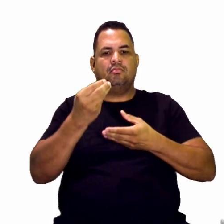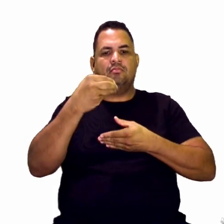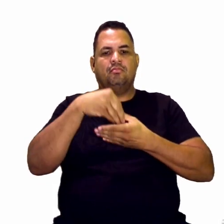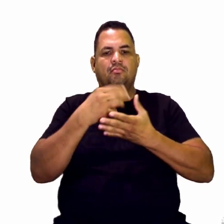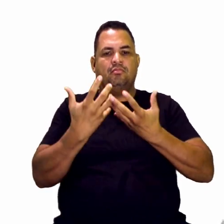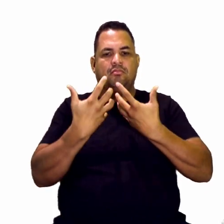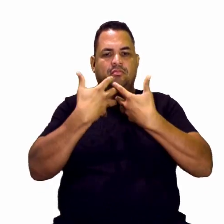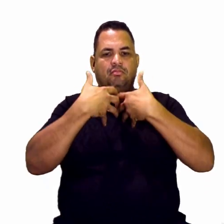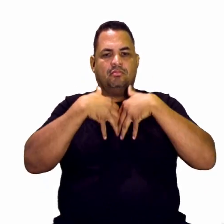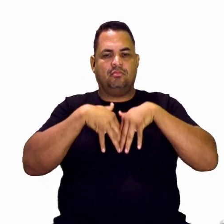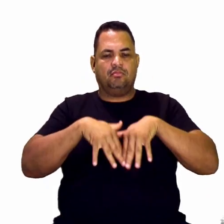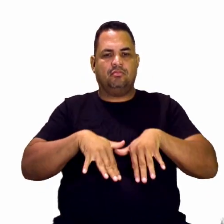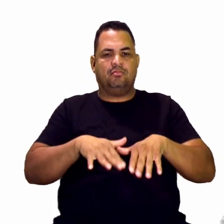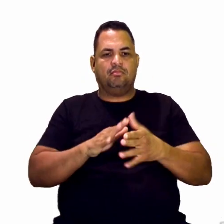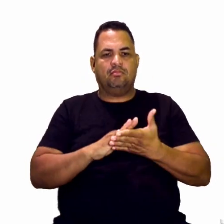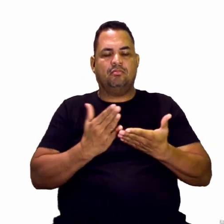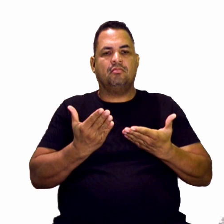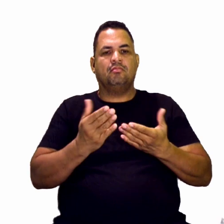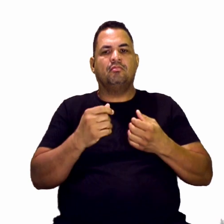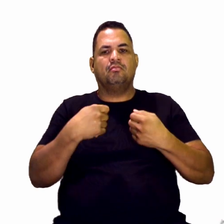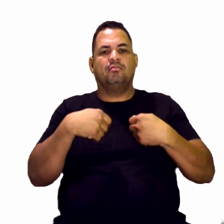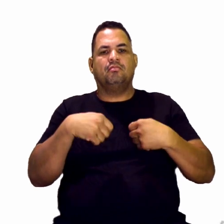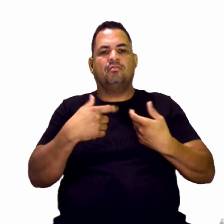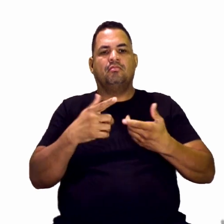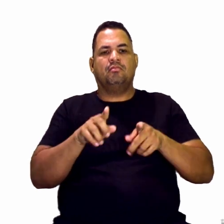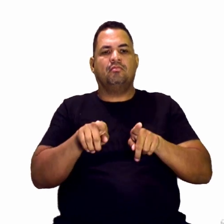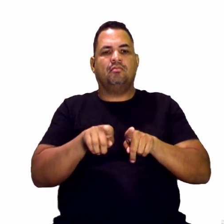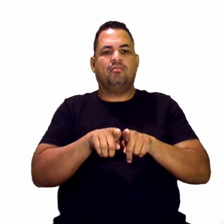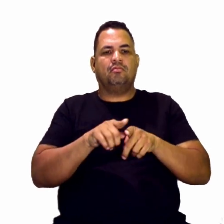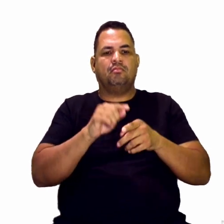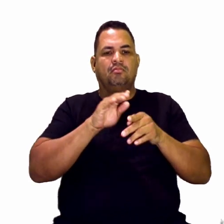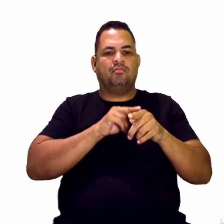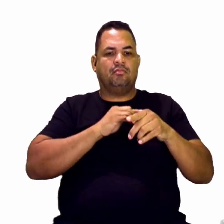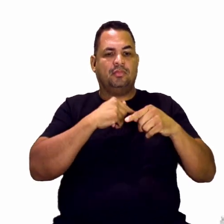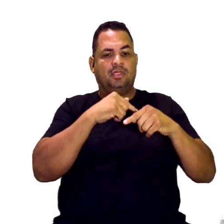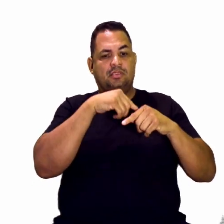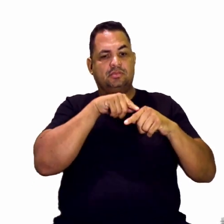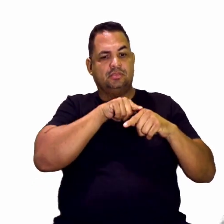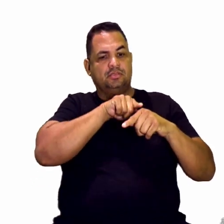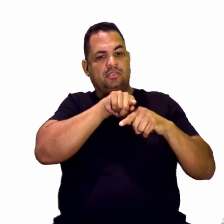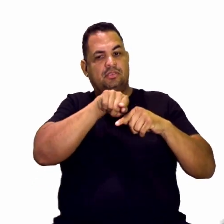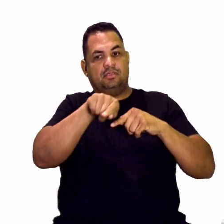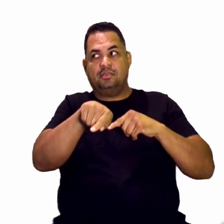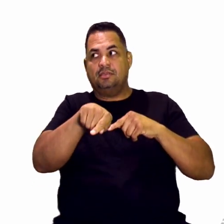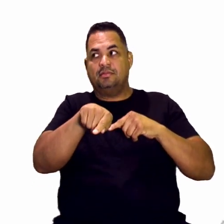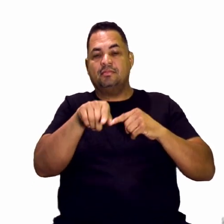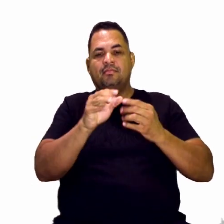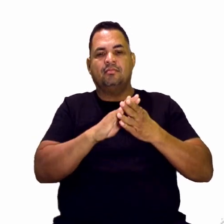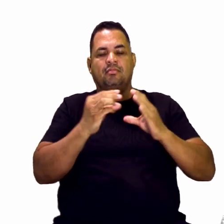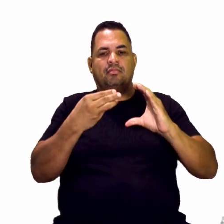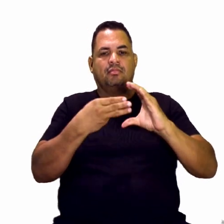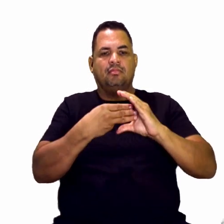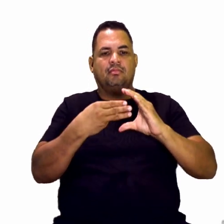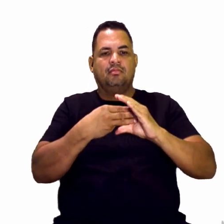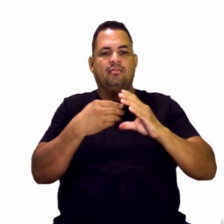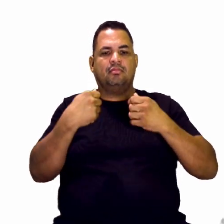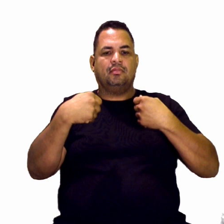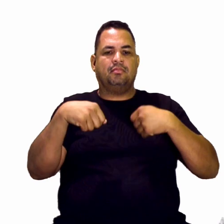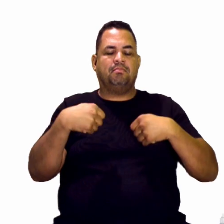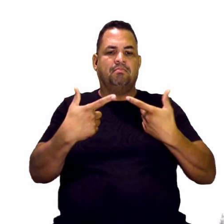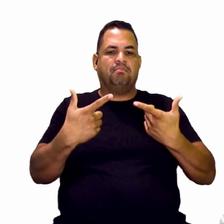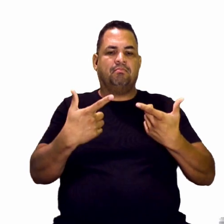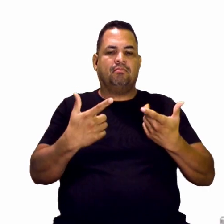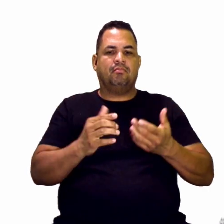do metabolismo. E, por vezes, elas precisam também sair da célula, né, por questões de